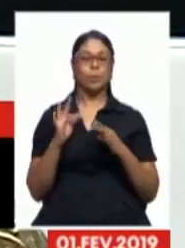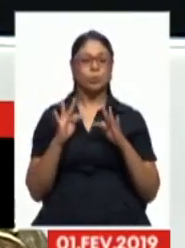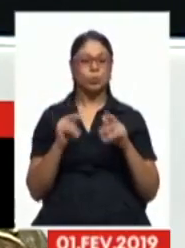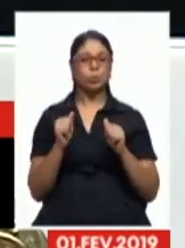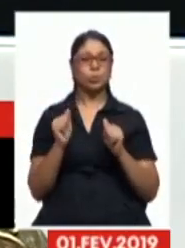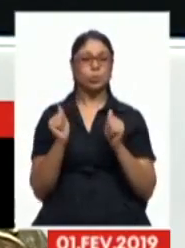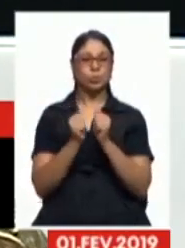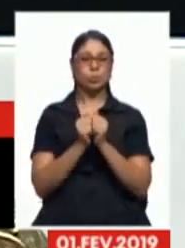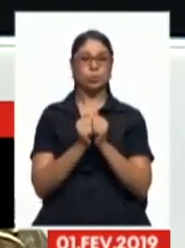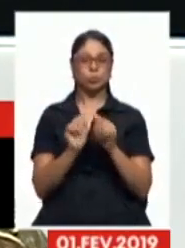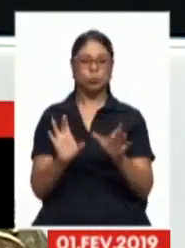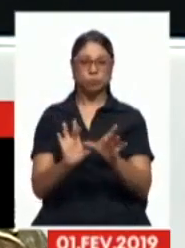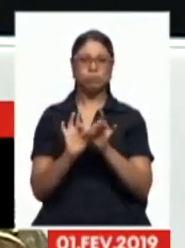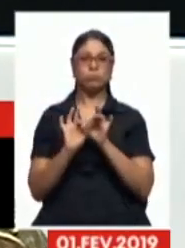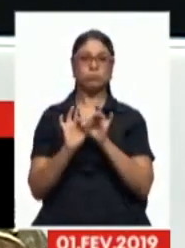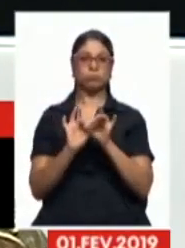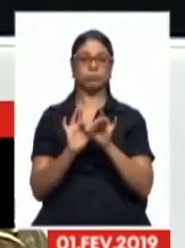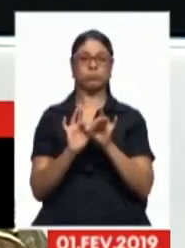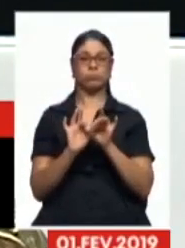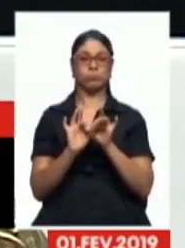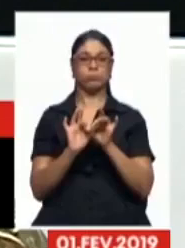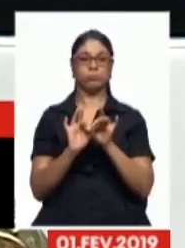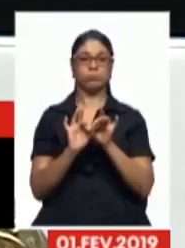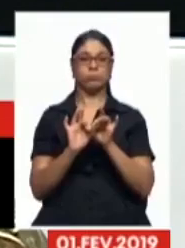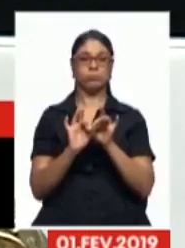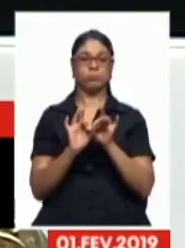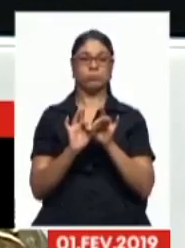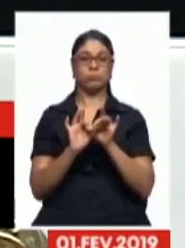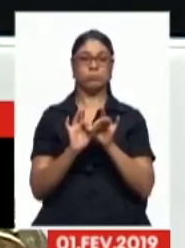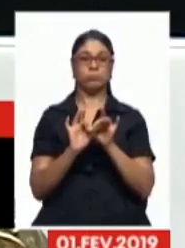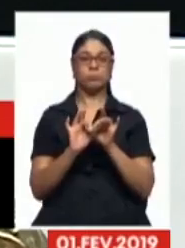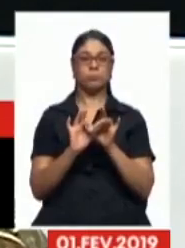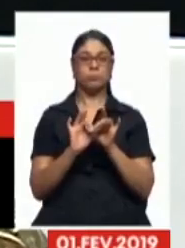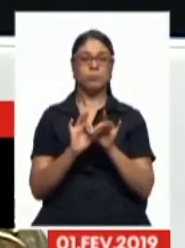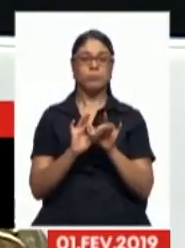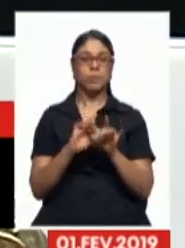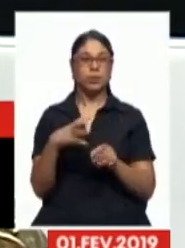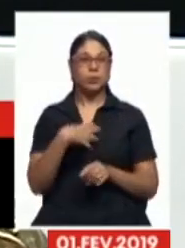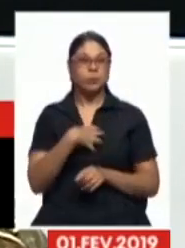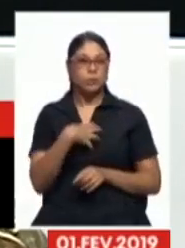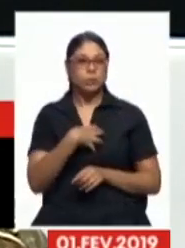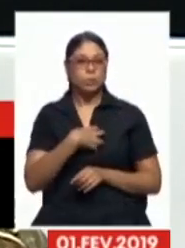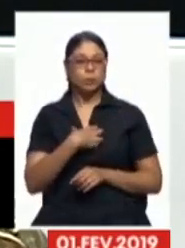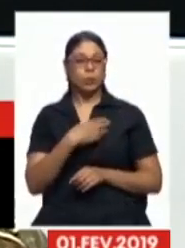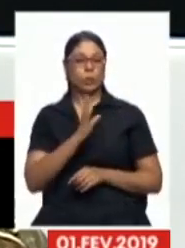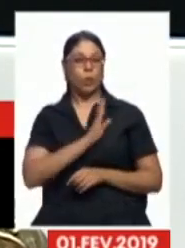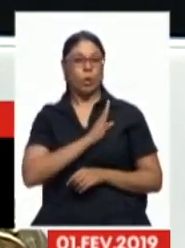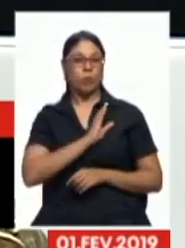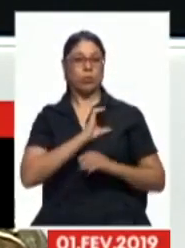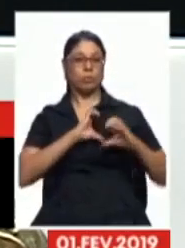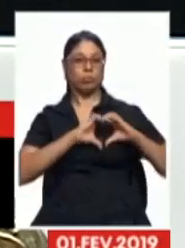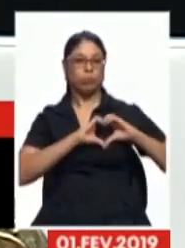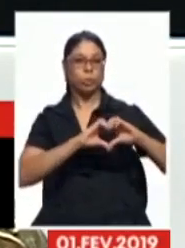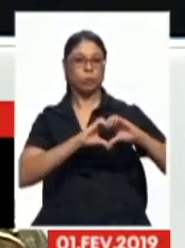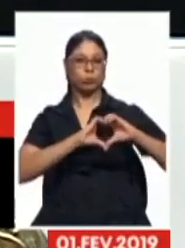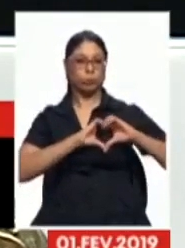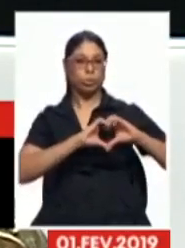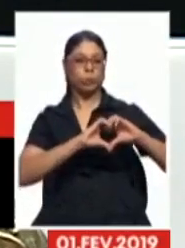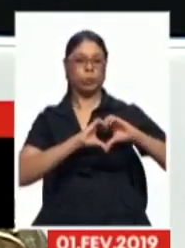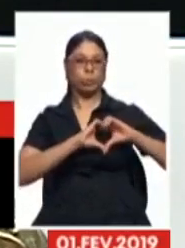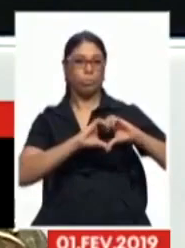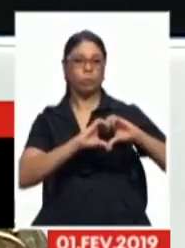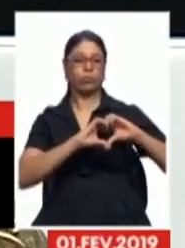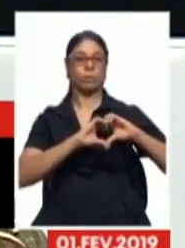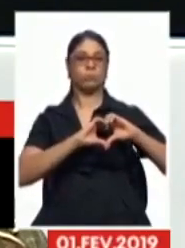e unidos, ouvindo o palpitar de nossos corações, a partir de agora,